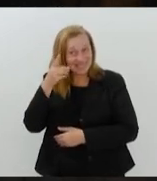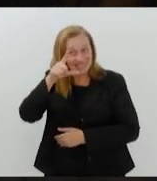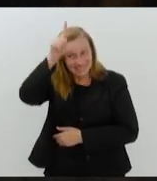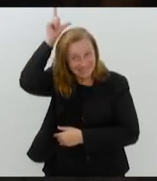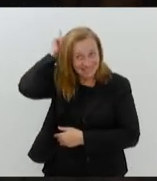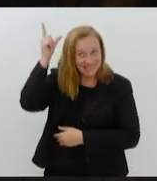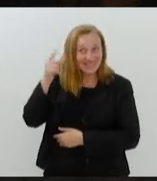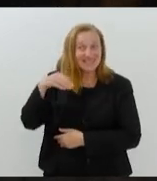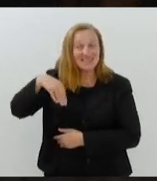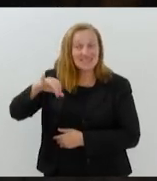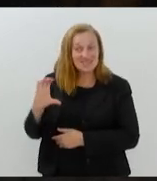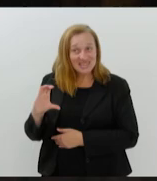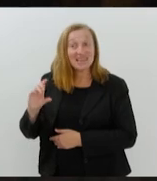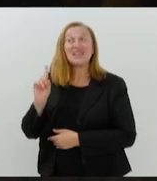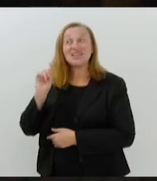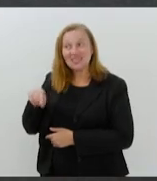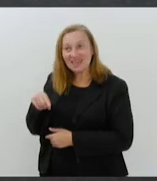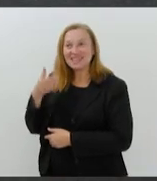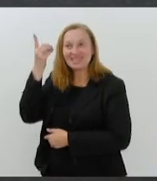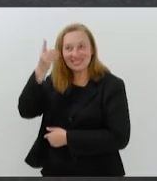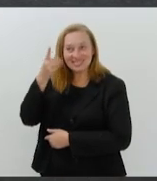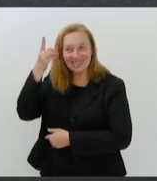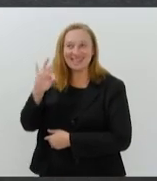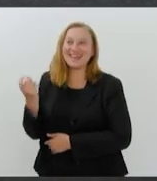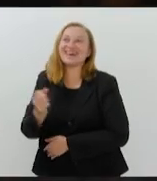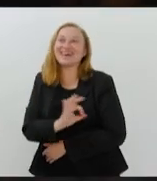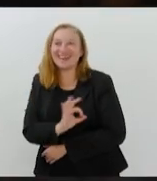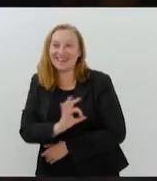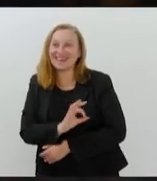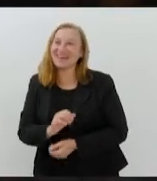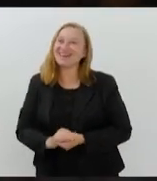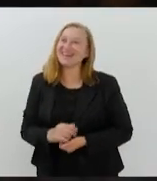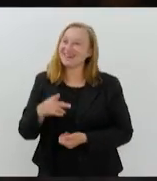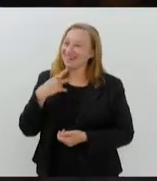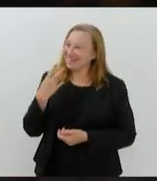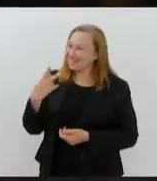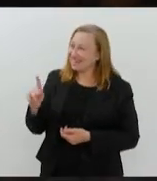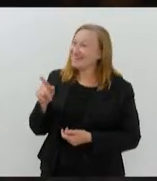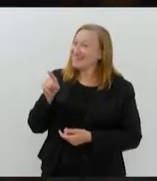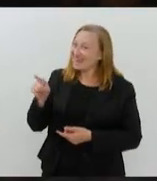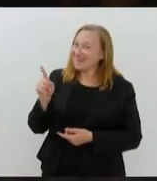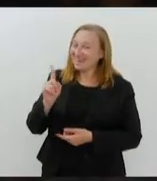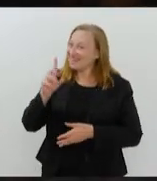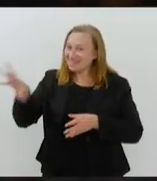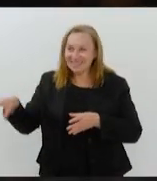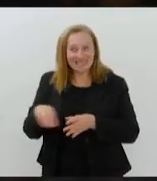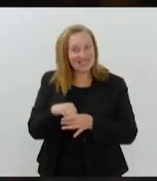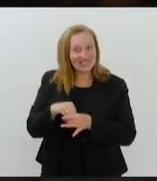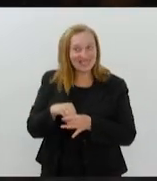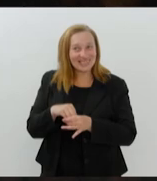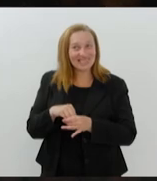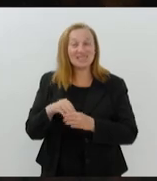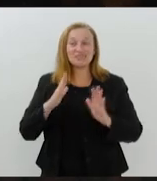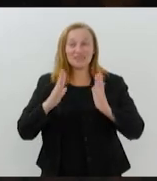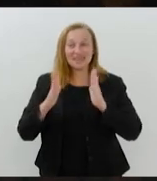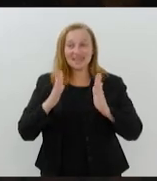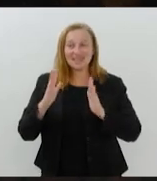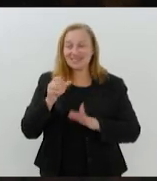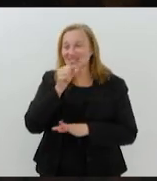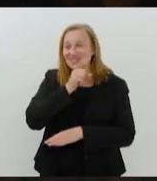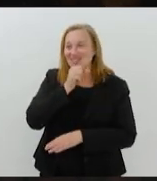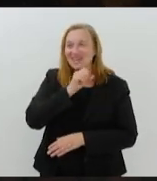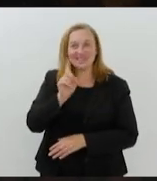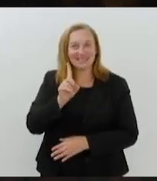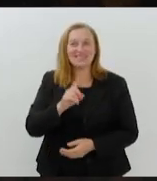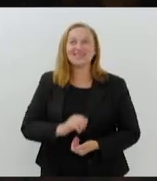Carlos Mink, que não é deputada Marta Rocha, indagando ela, porque ela ainda não está enquadrada nessa